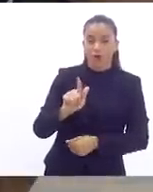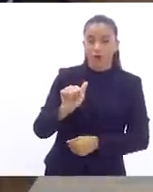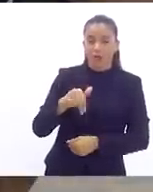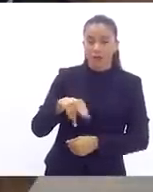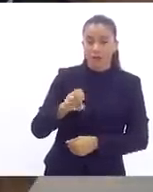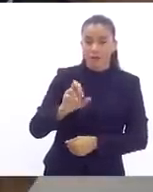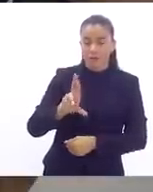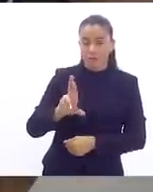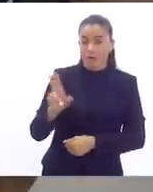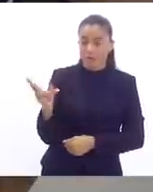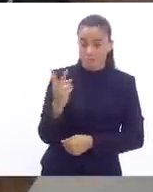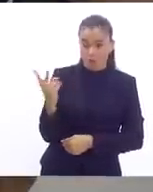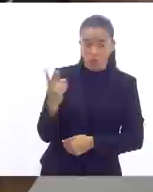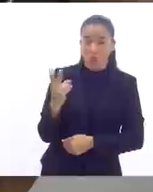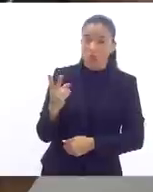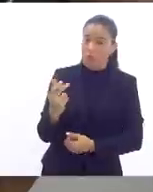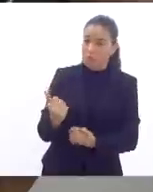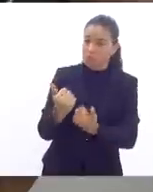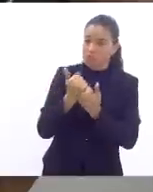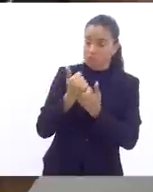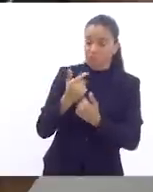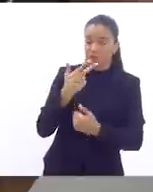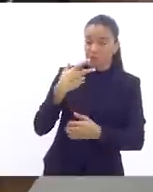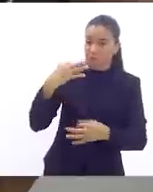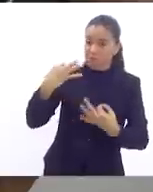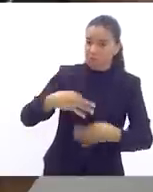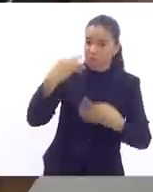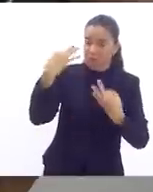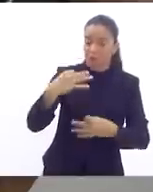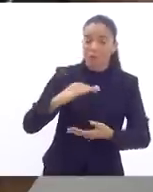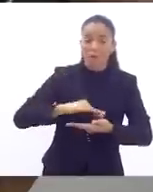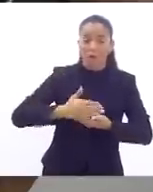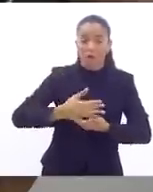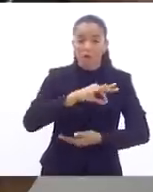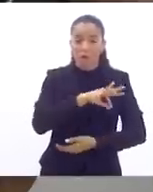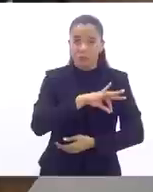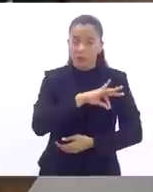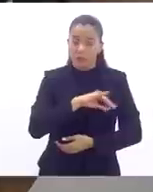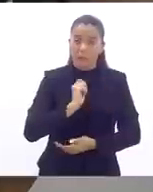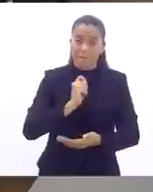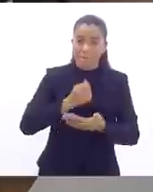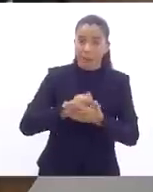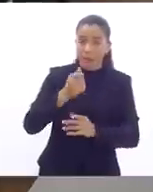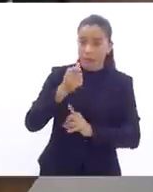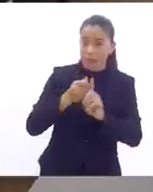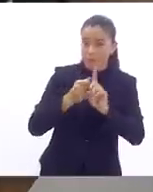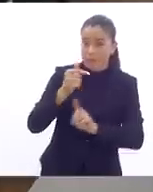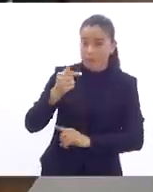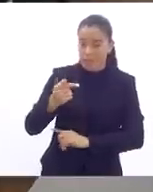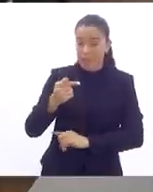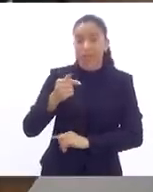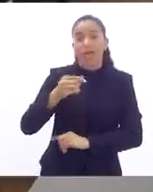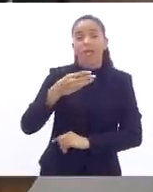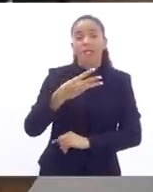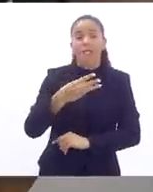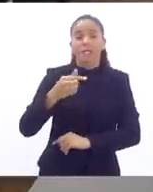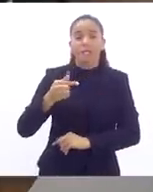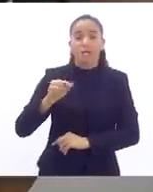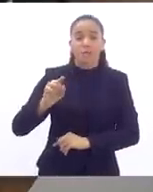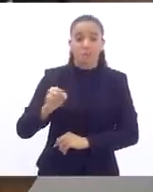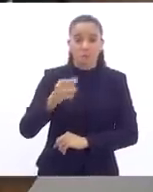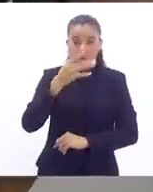estão segurando que esse número aqui no final para a folha do mês 6 que é paga no mês 7 é de 37 mil